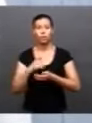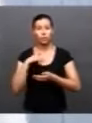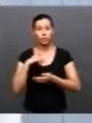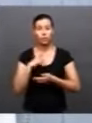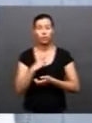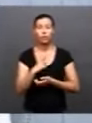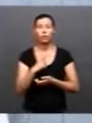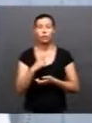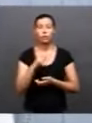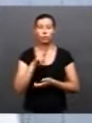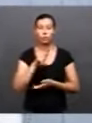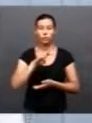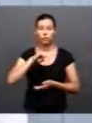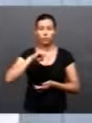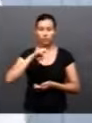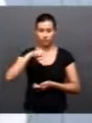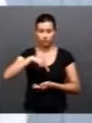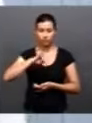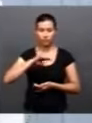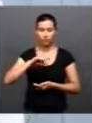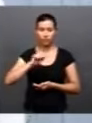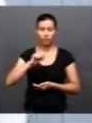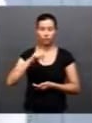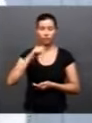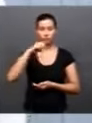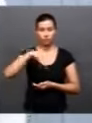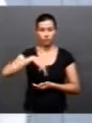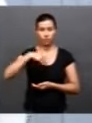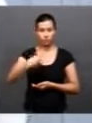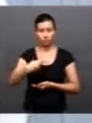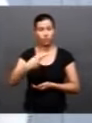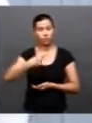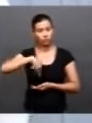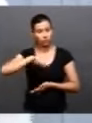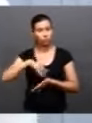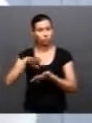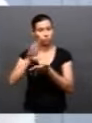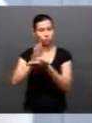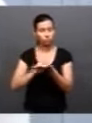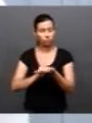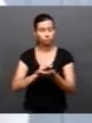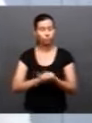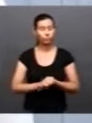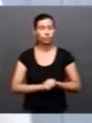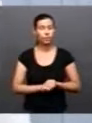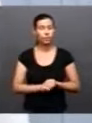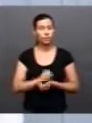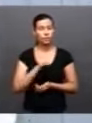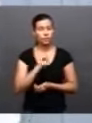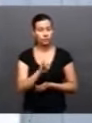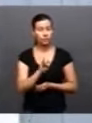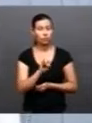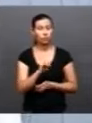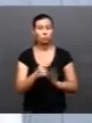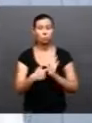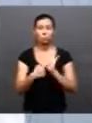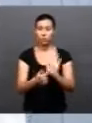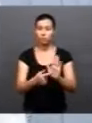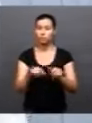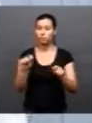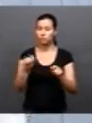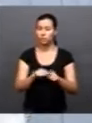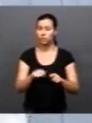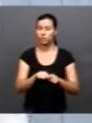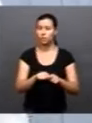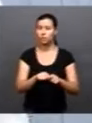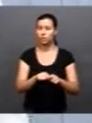é um grande exemplo, e a gente quer se especializar nisso, para ver se, mostrando o que a gente faz,